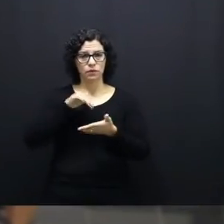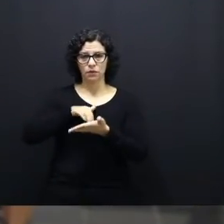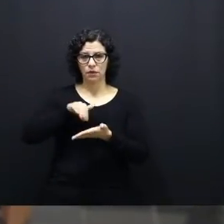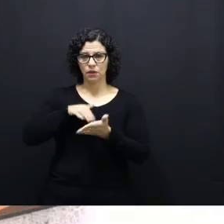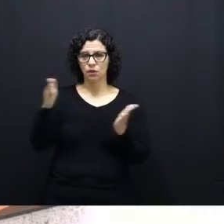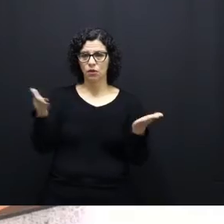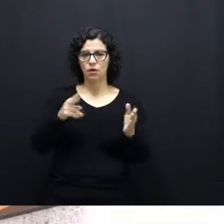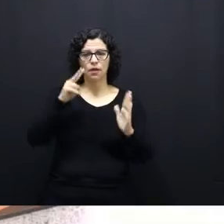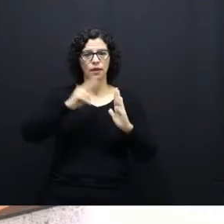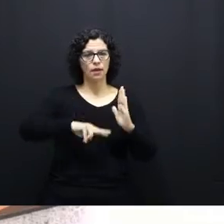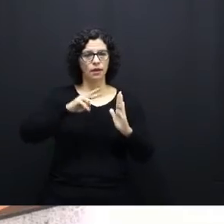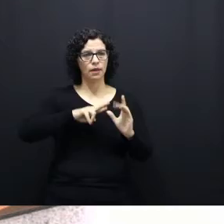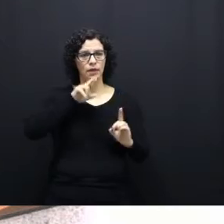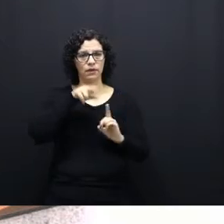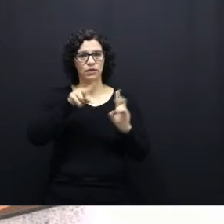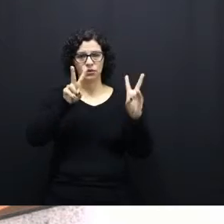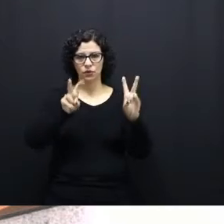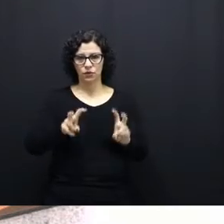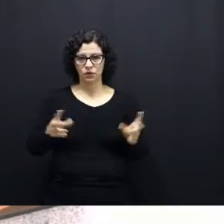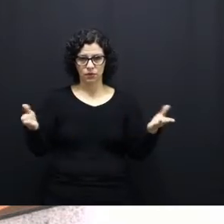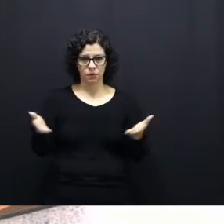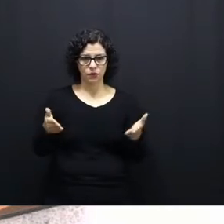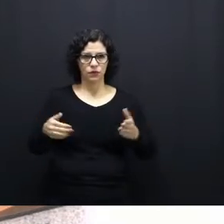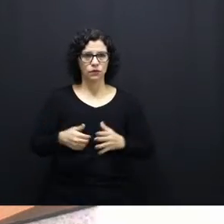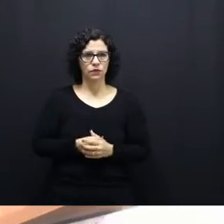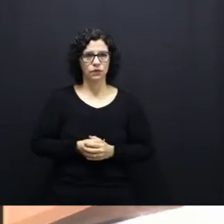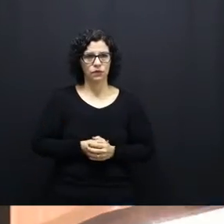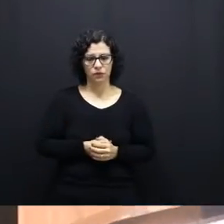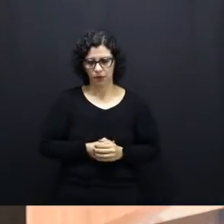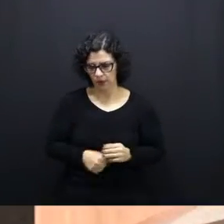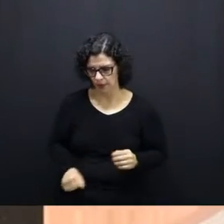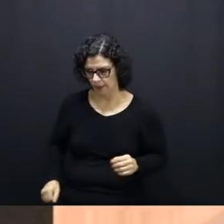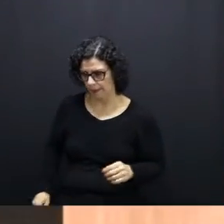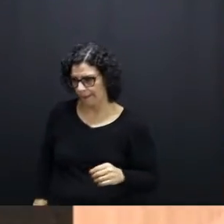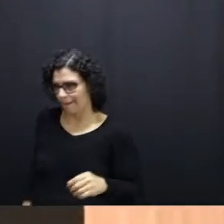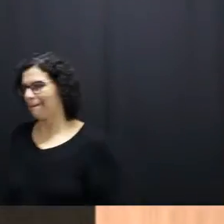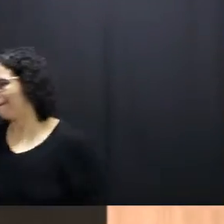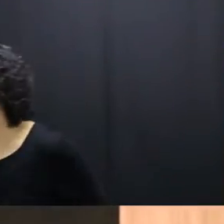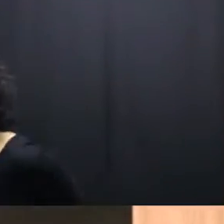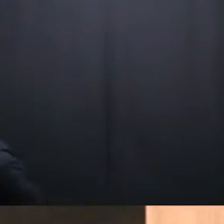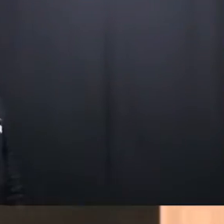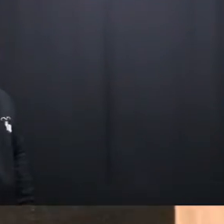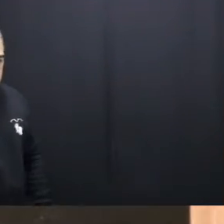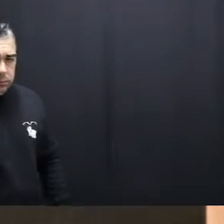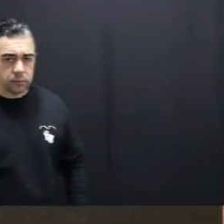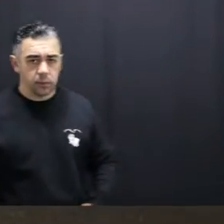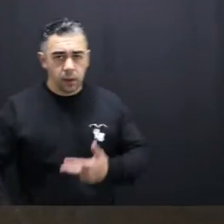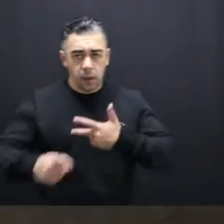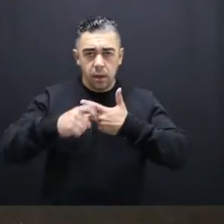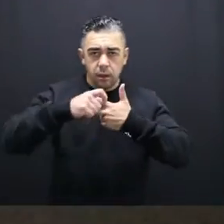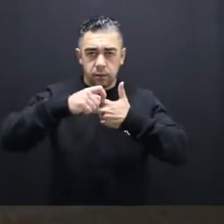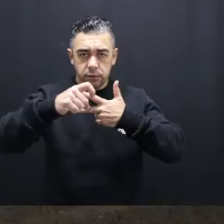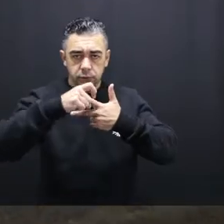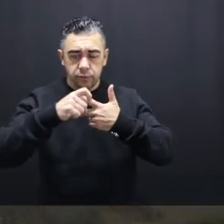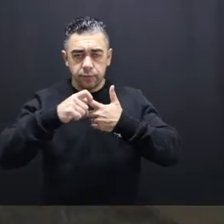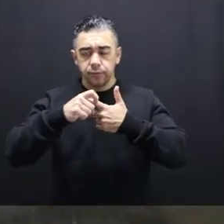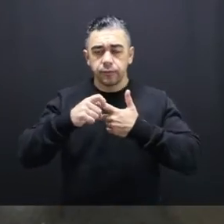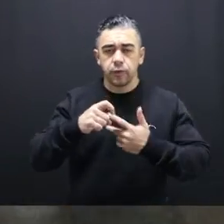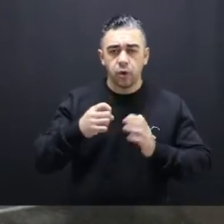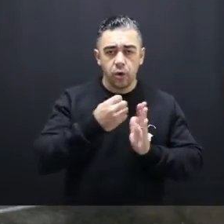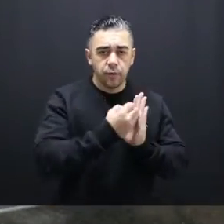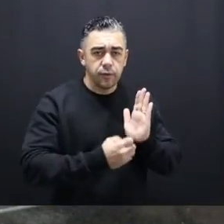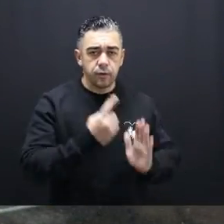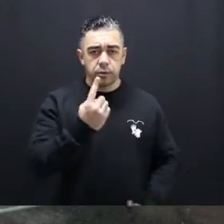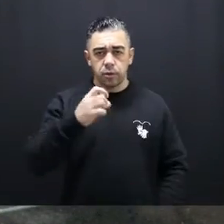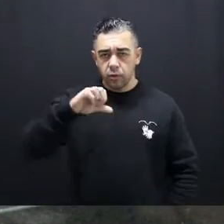secretária proceder a leitura referente as matérias ao expediente do Poder Executivo Ofício 198/2012